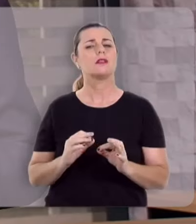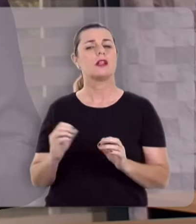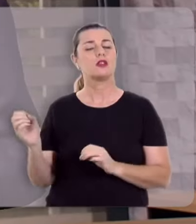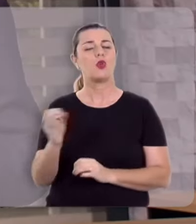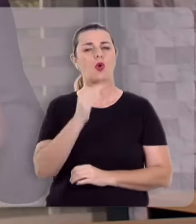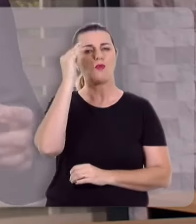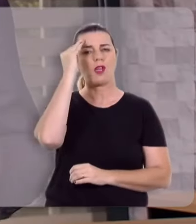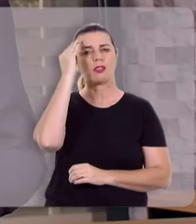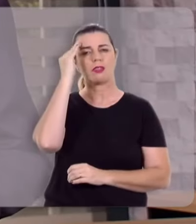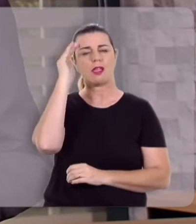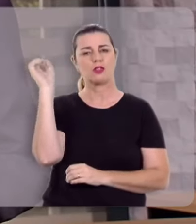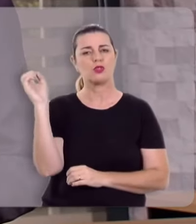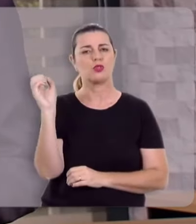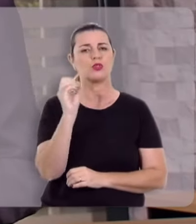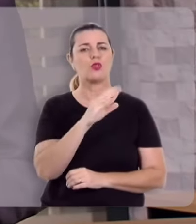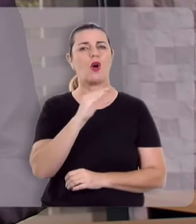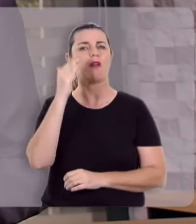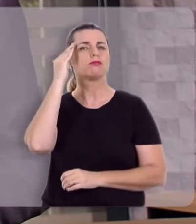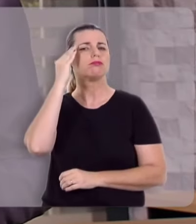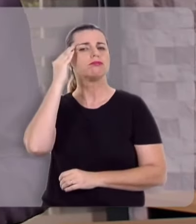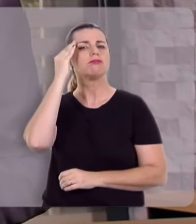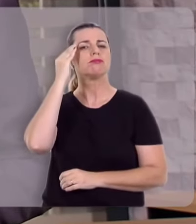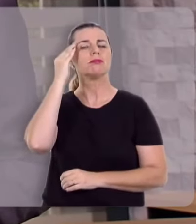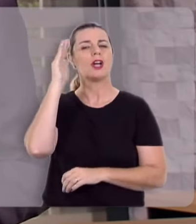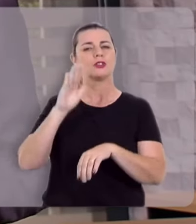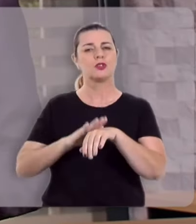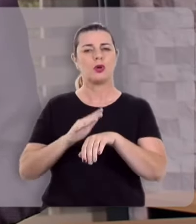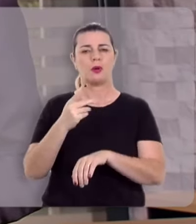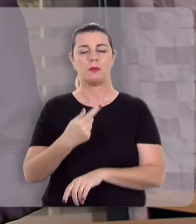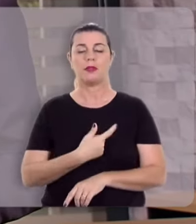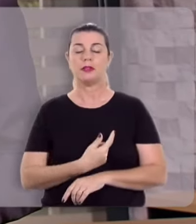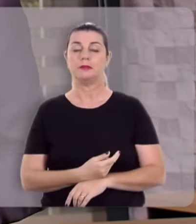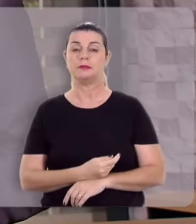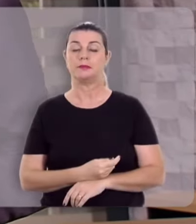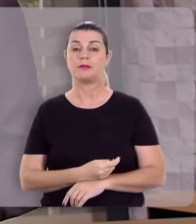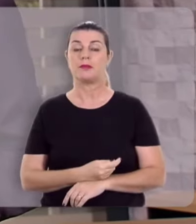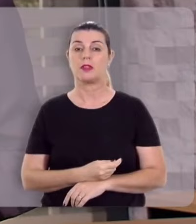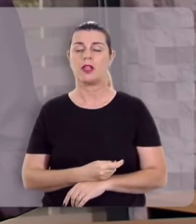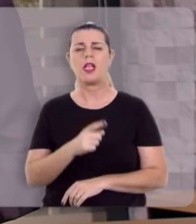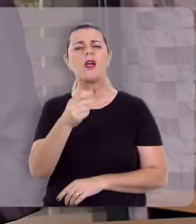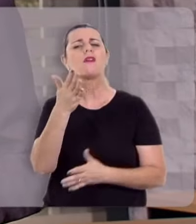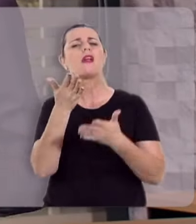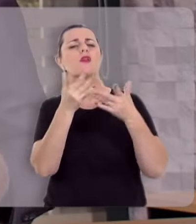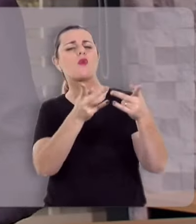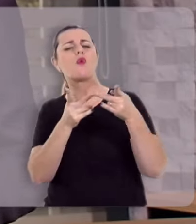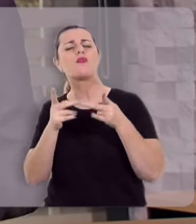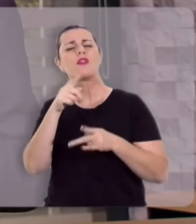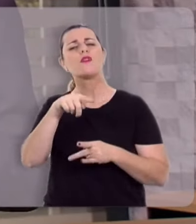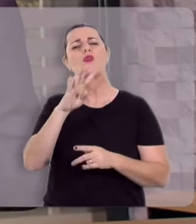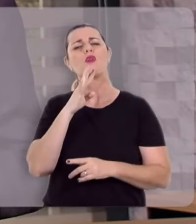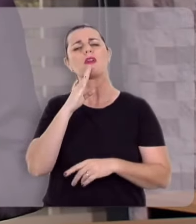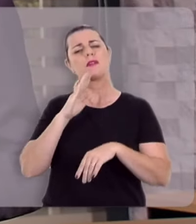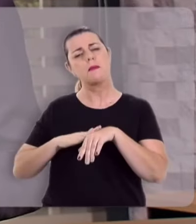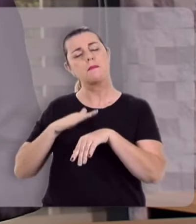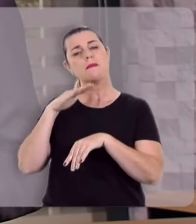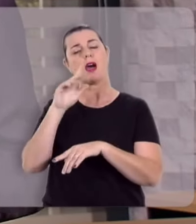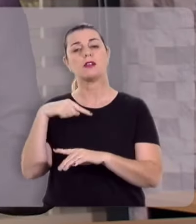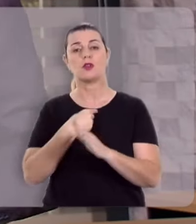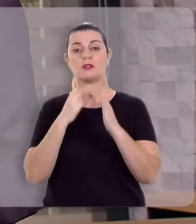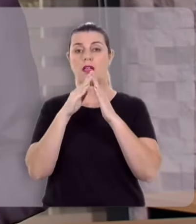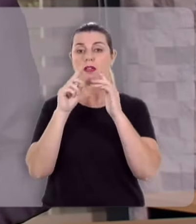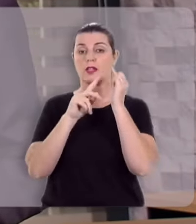trouxe um novo entendimento, uma nova compreensão a você. E gostaria de te convidar a conhecer um pouquinho